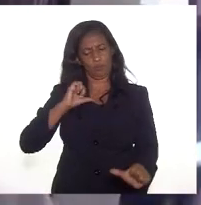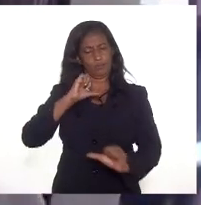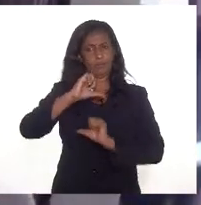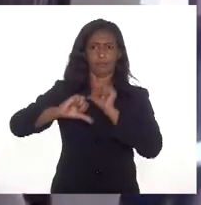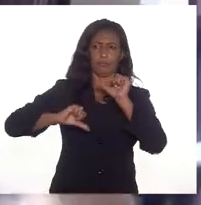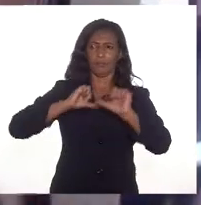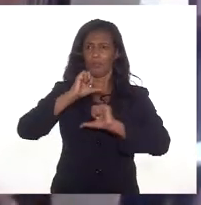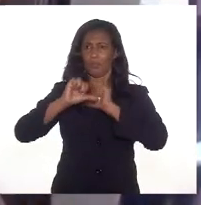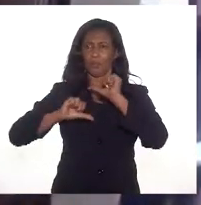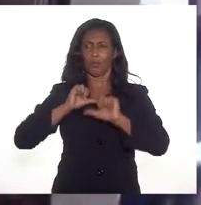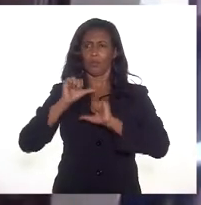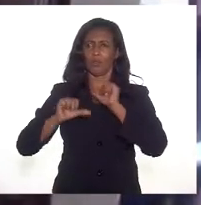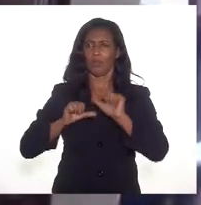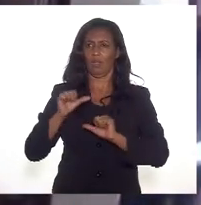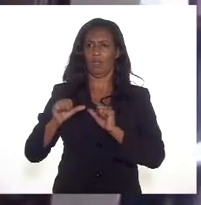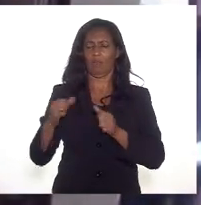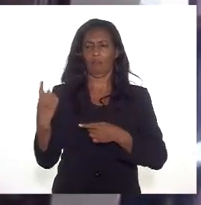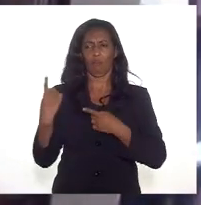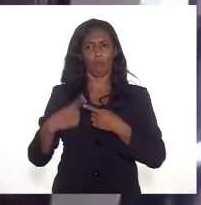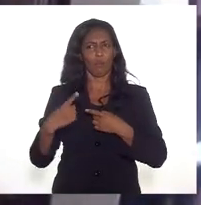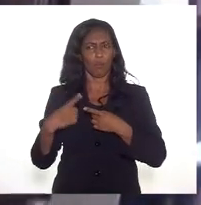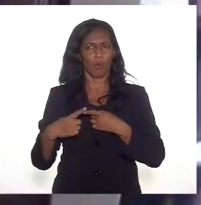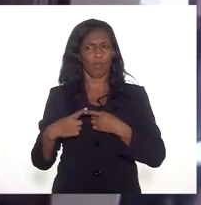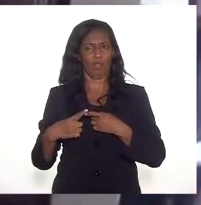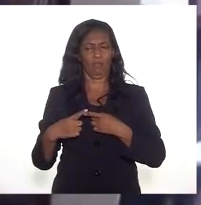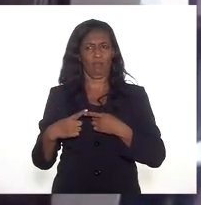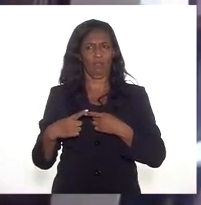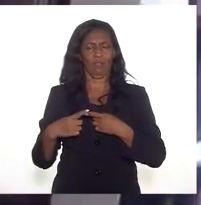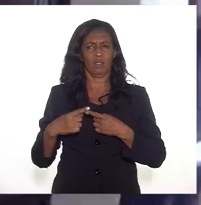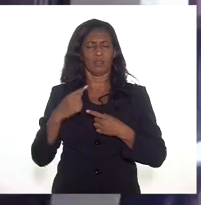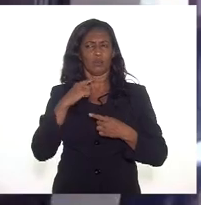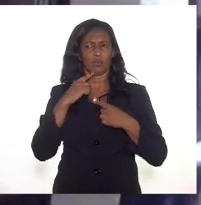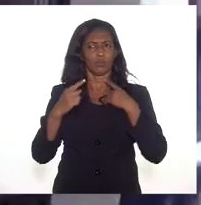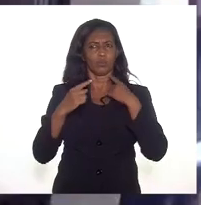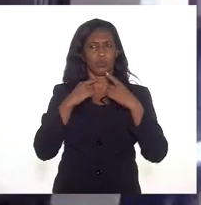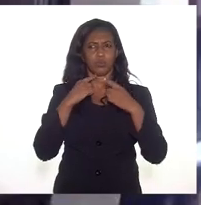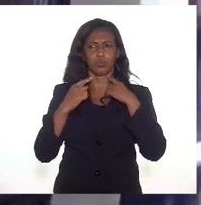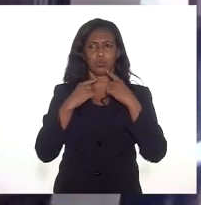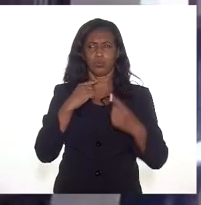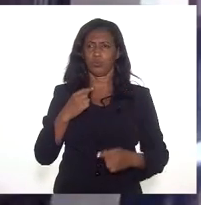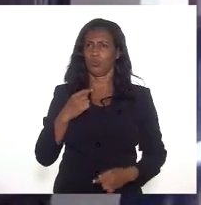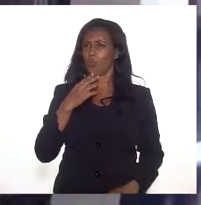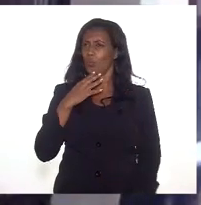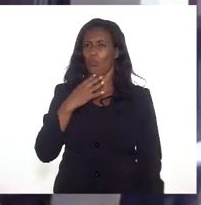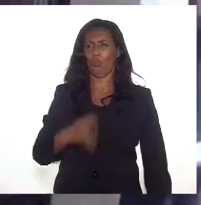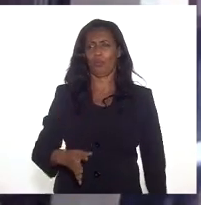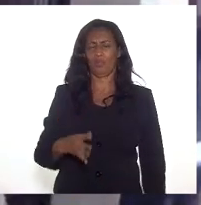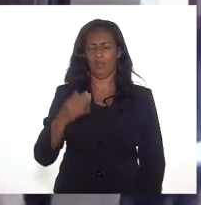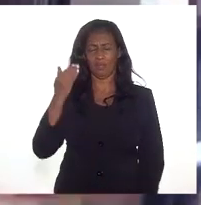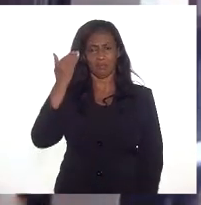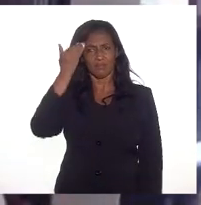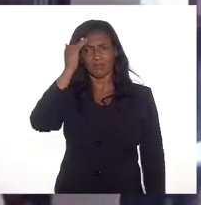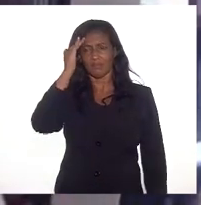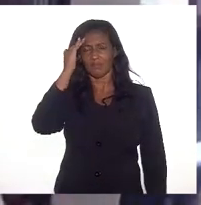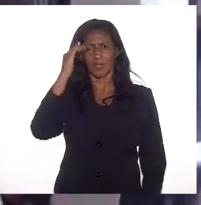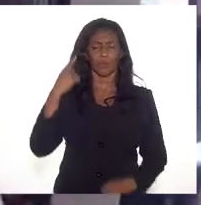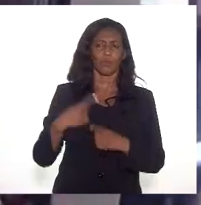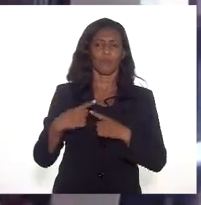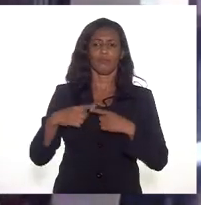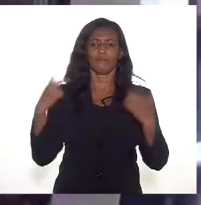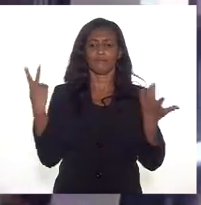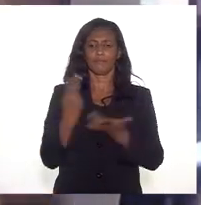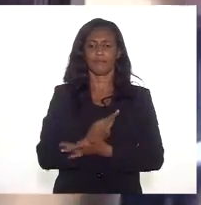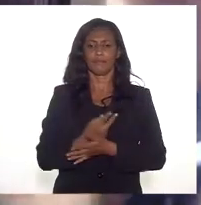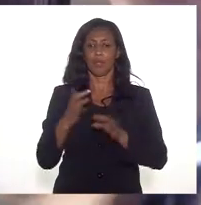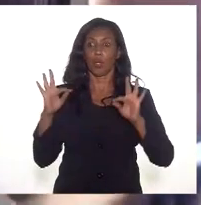até porque há uma incoerência que a gente não consegue entender por que que isto acontece.